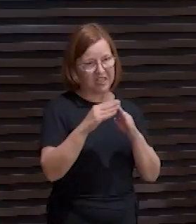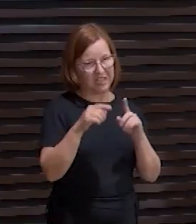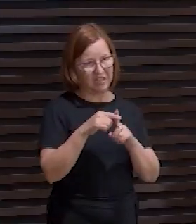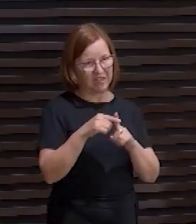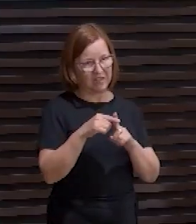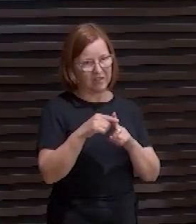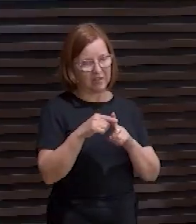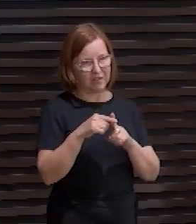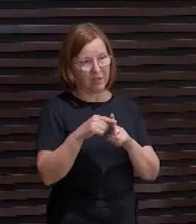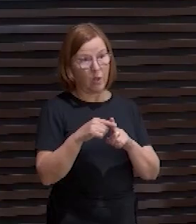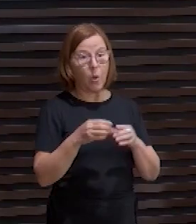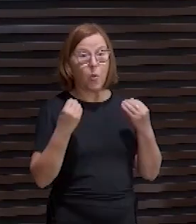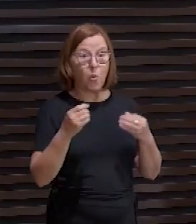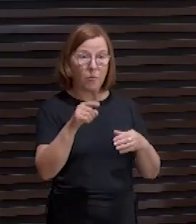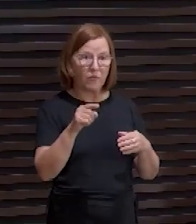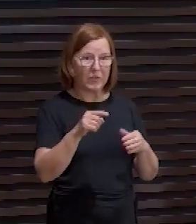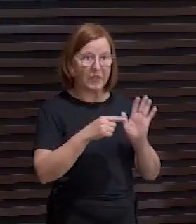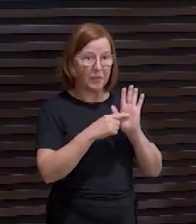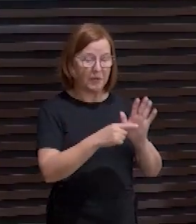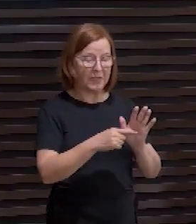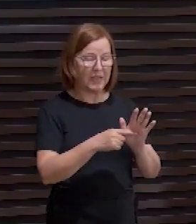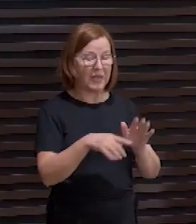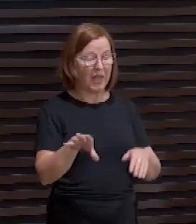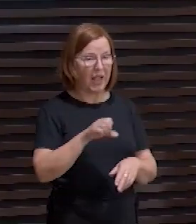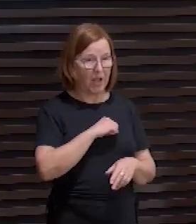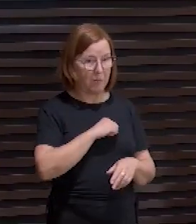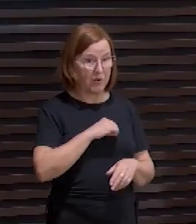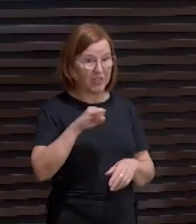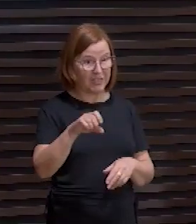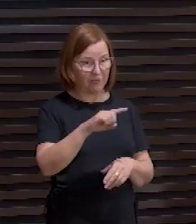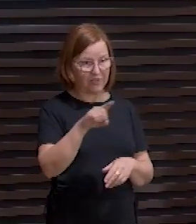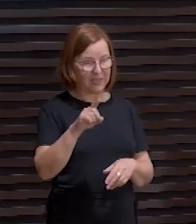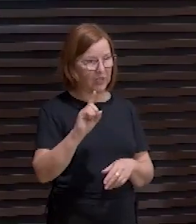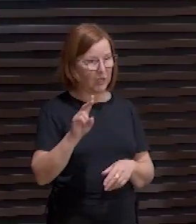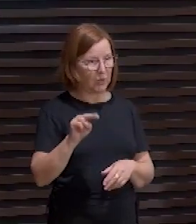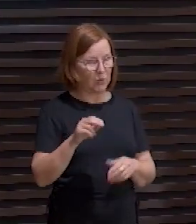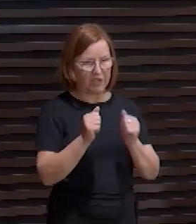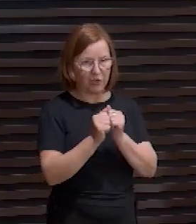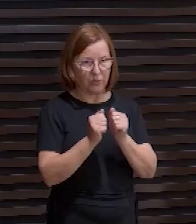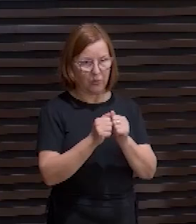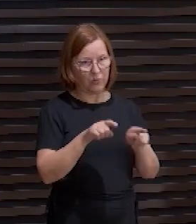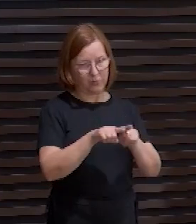Como você vai demonstrar amor pela igreja se você não está junto com seus irmãos? Em Hebreus a palavra diz para nós não deixarmos de